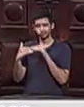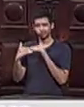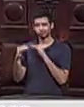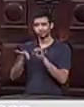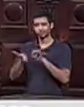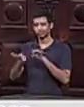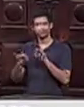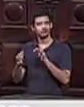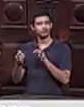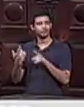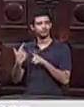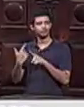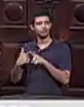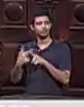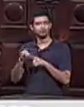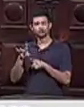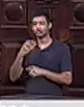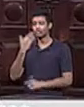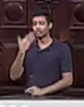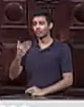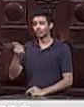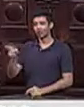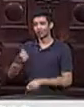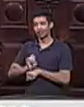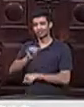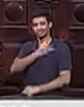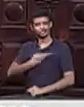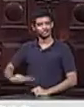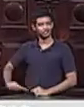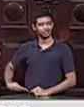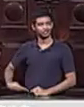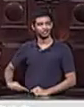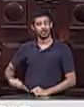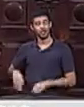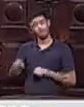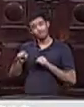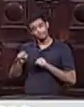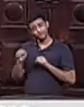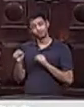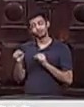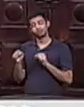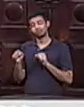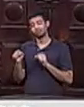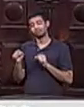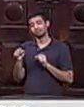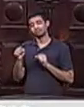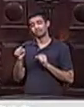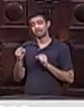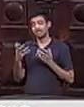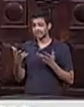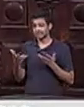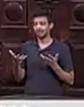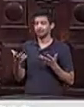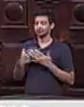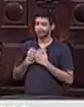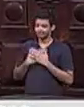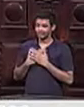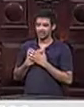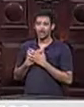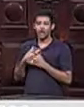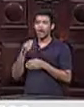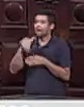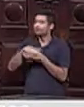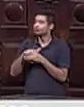uma demonstração de que o governo poderia estar, de fato, disposto a cortar na carne, demonstrando